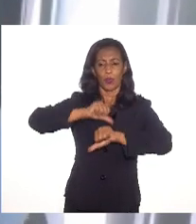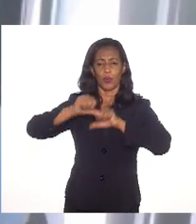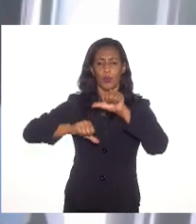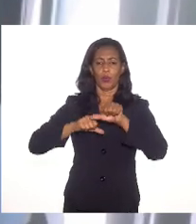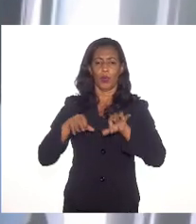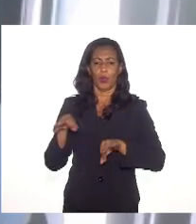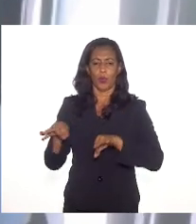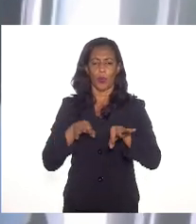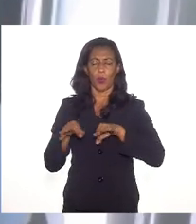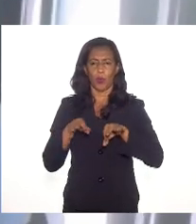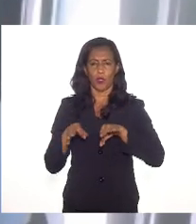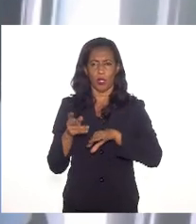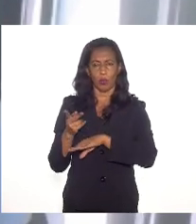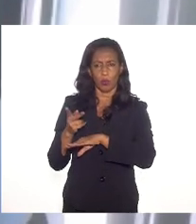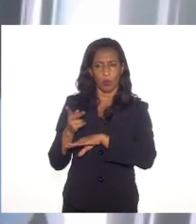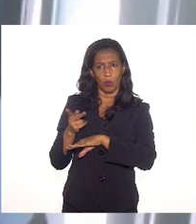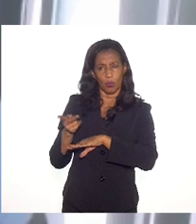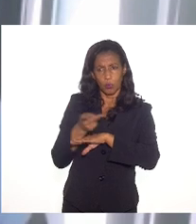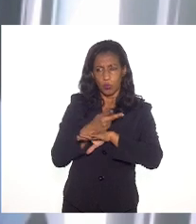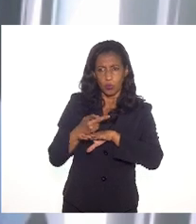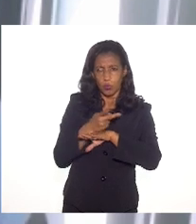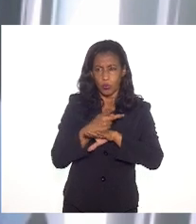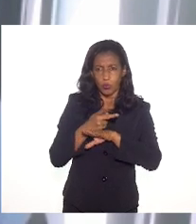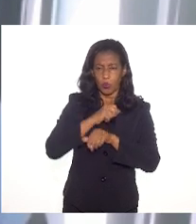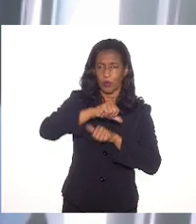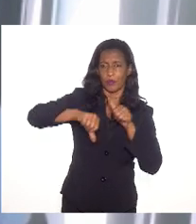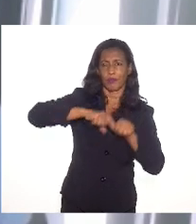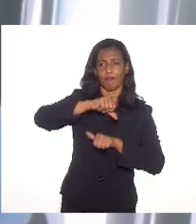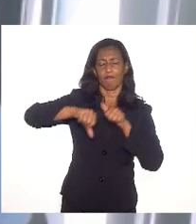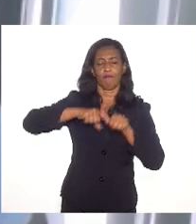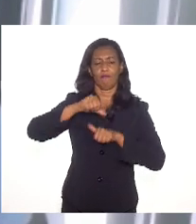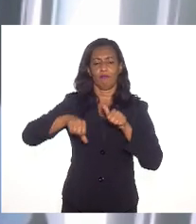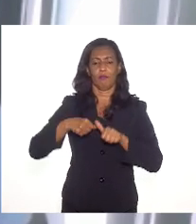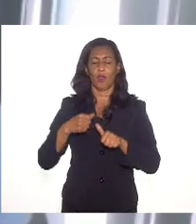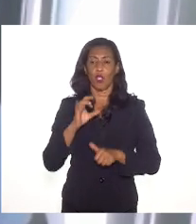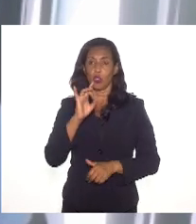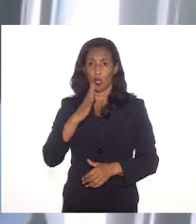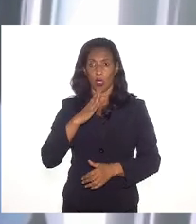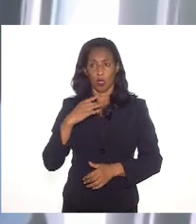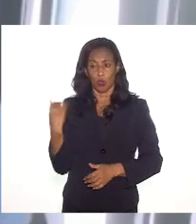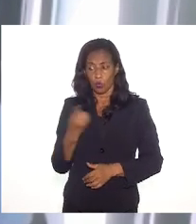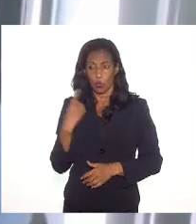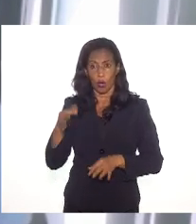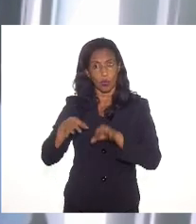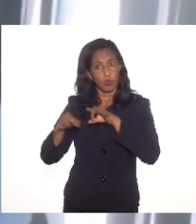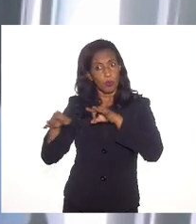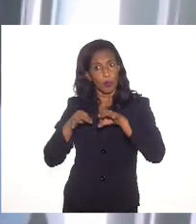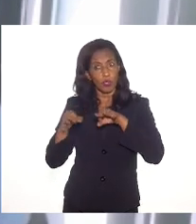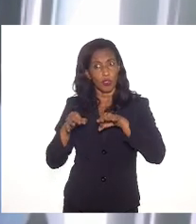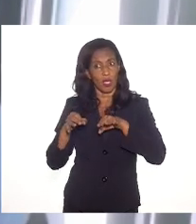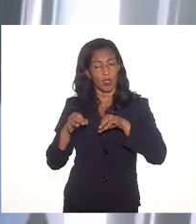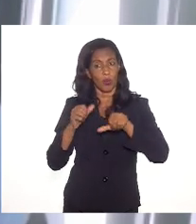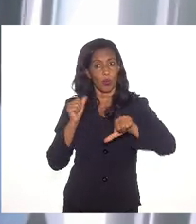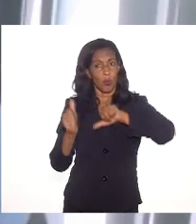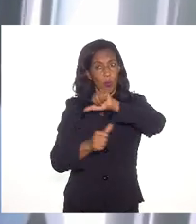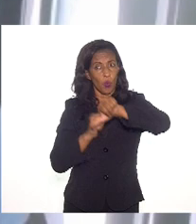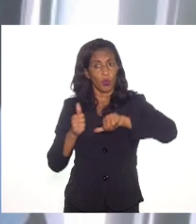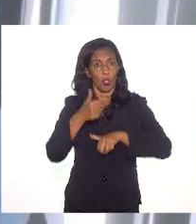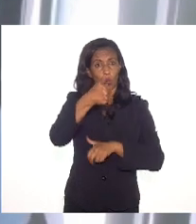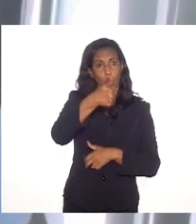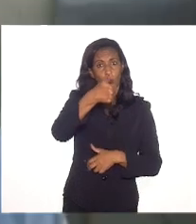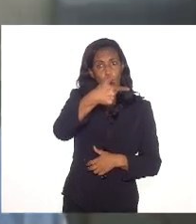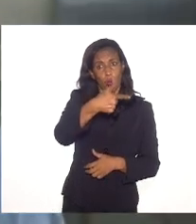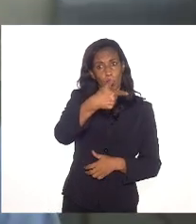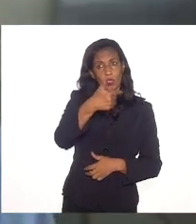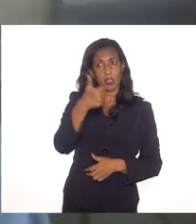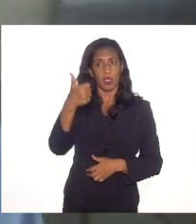nosso projeto busca modificar, mas só lembrando que o nosso projeto ele propõe a modificação do 12 e do 16, não é?